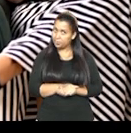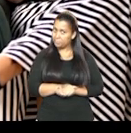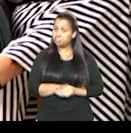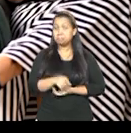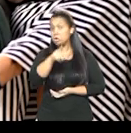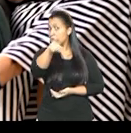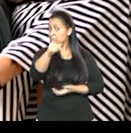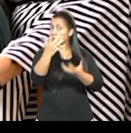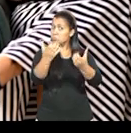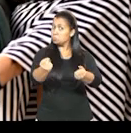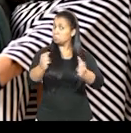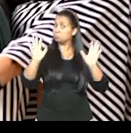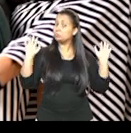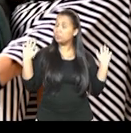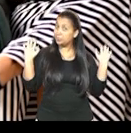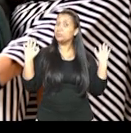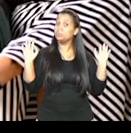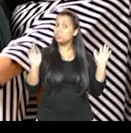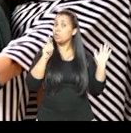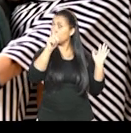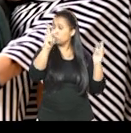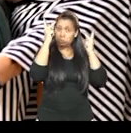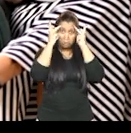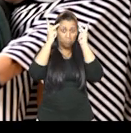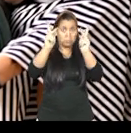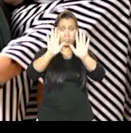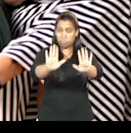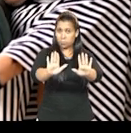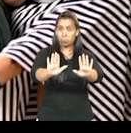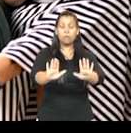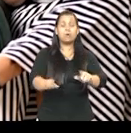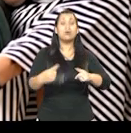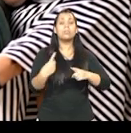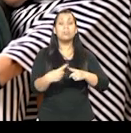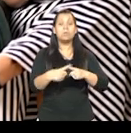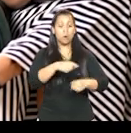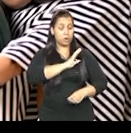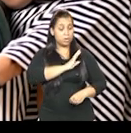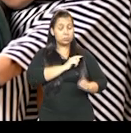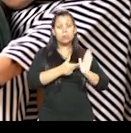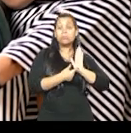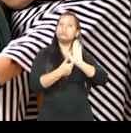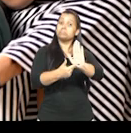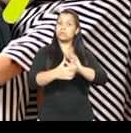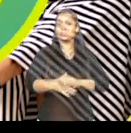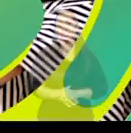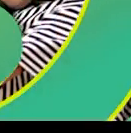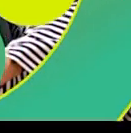Você decide. Sua decisão é um reflexo do seu coração.